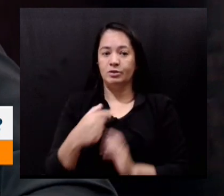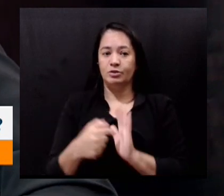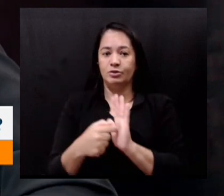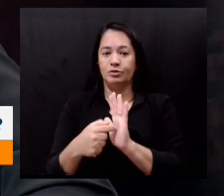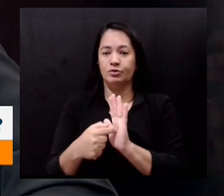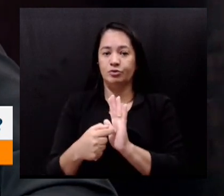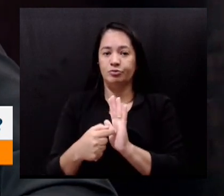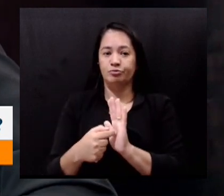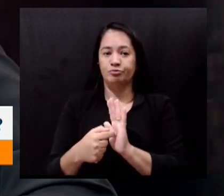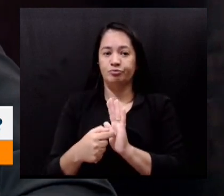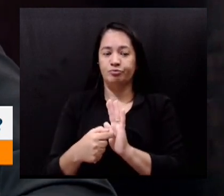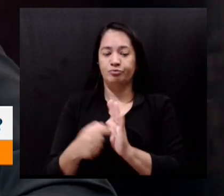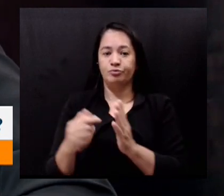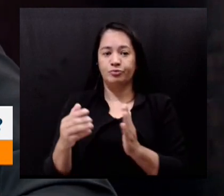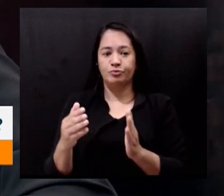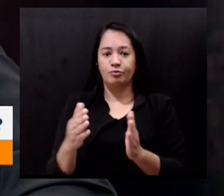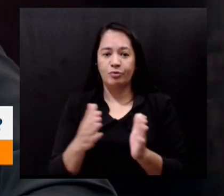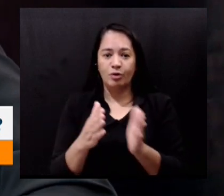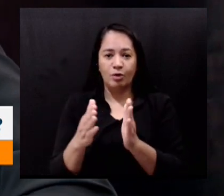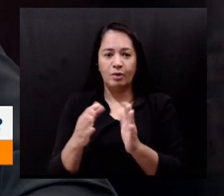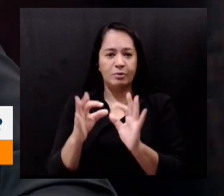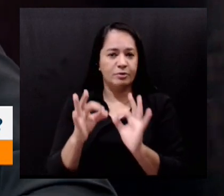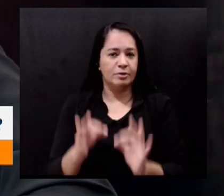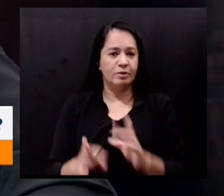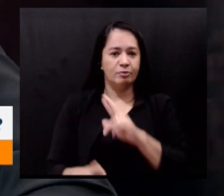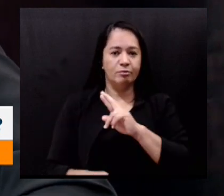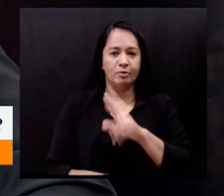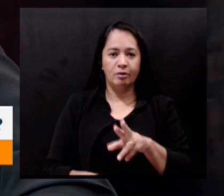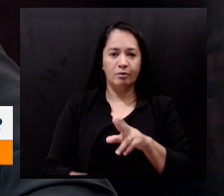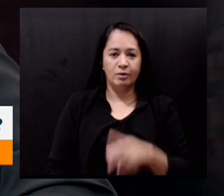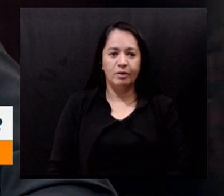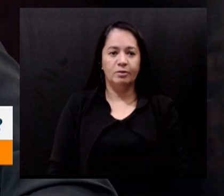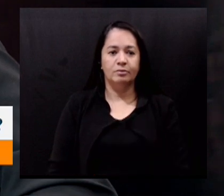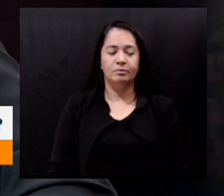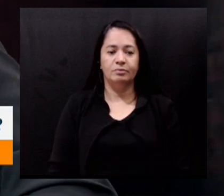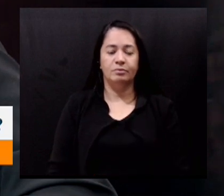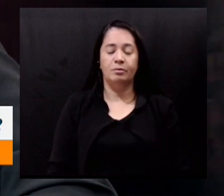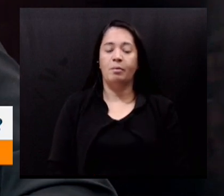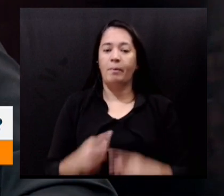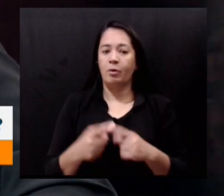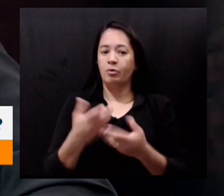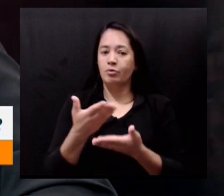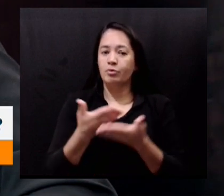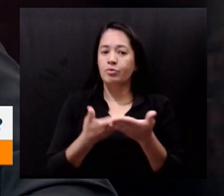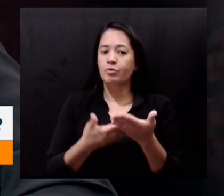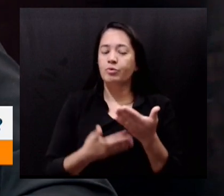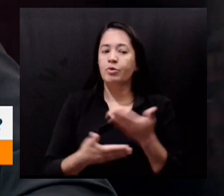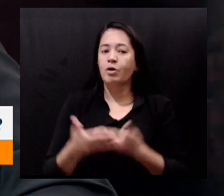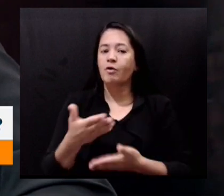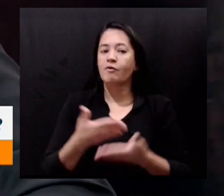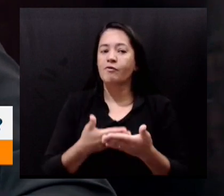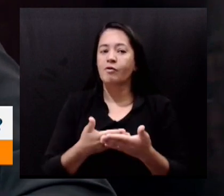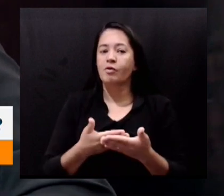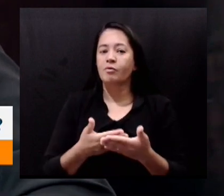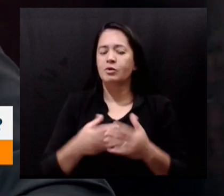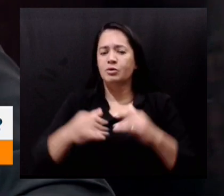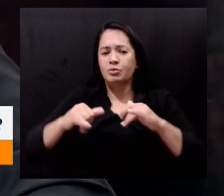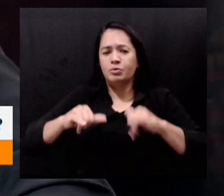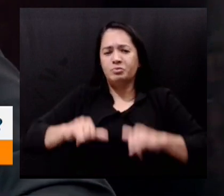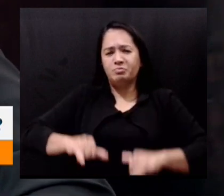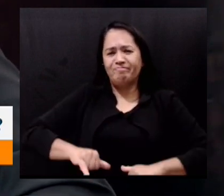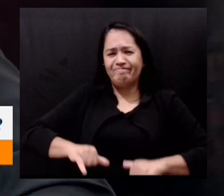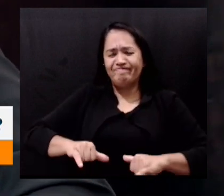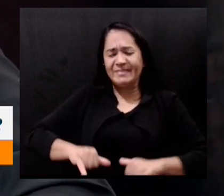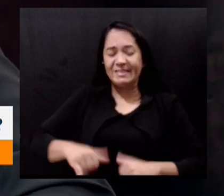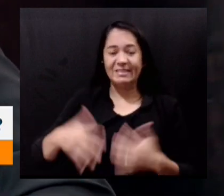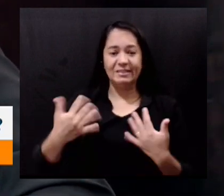não é um caminho eficaz e é um caminho que envolve sim, intenso sofrimento e que não desenvolve,